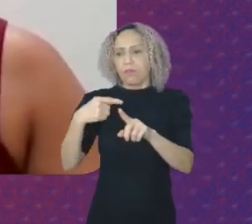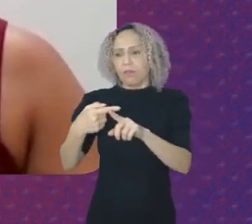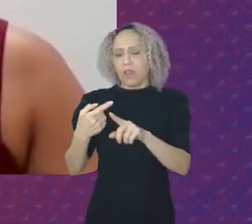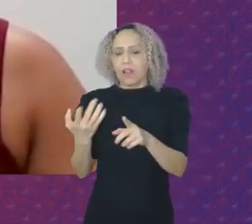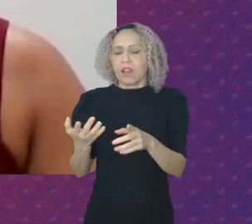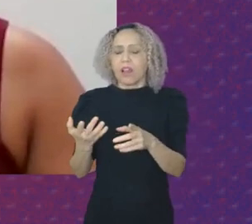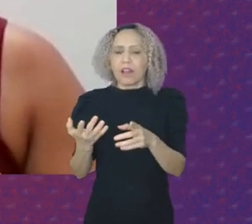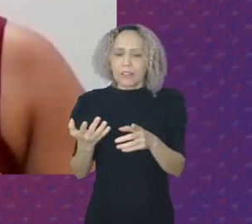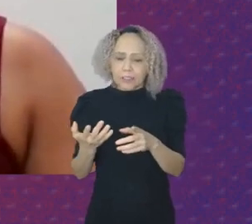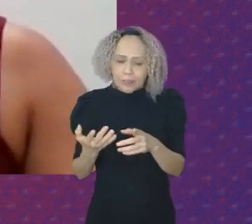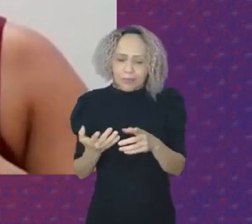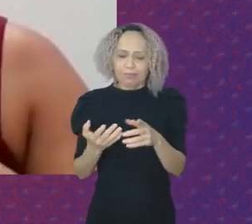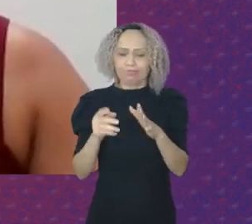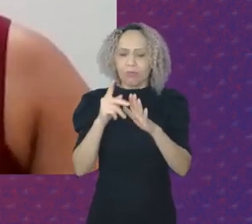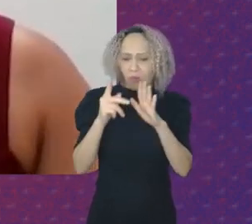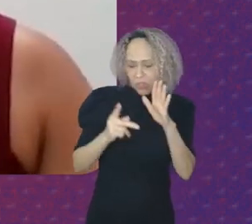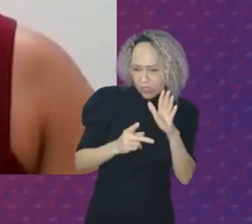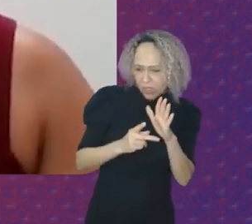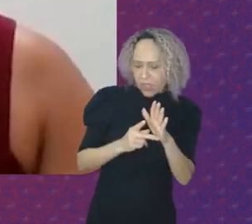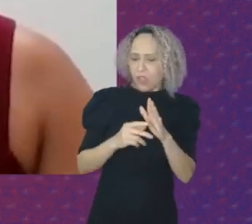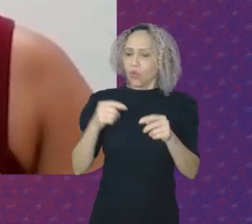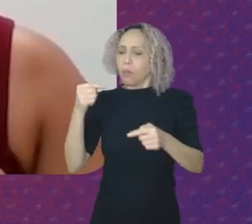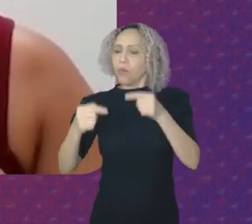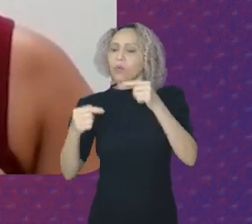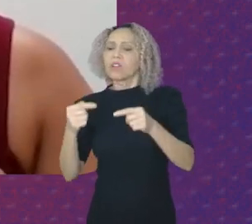ações e as políticas que vão